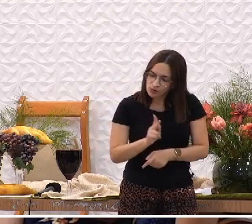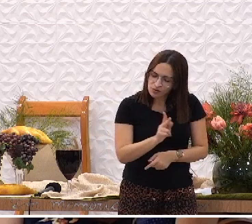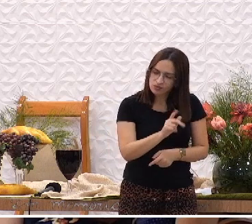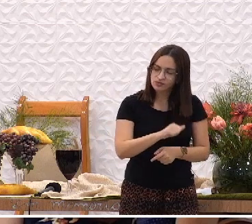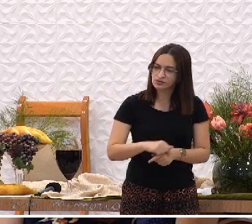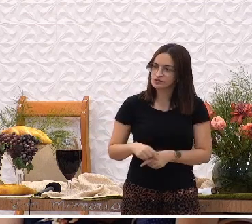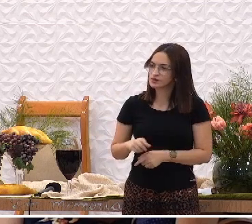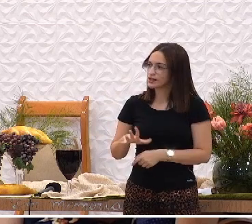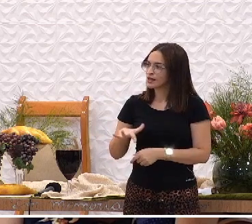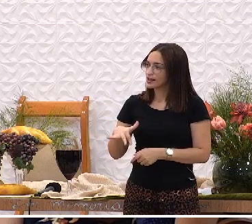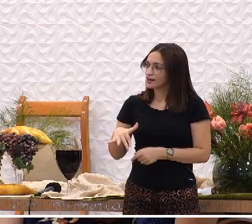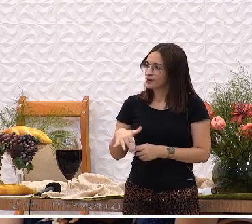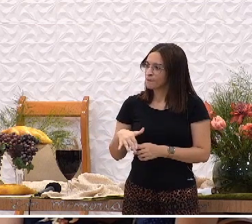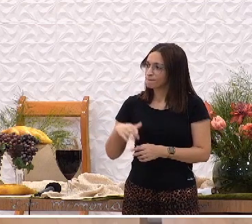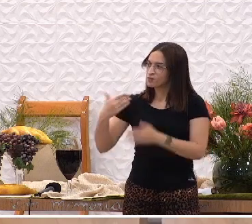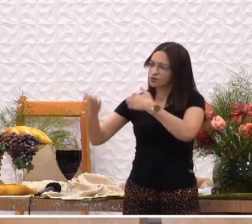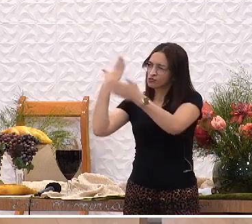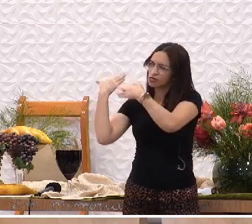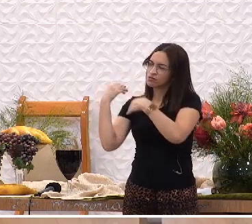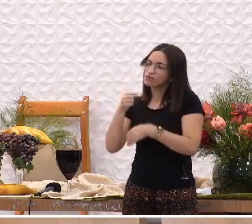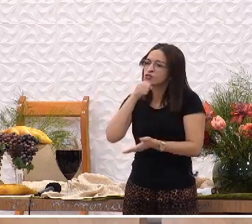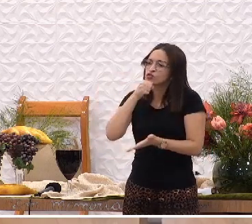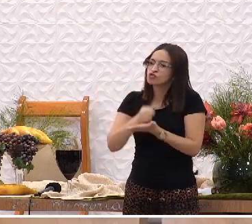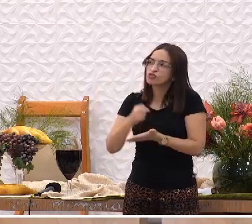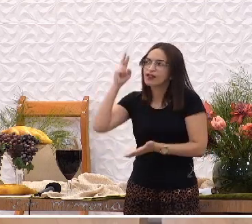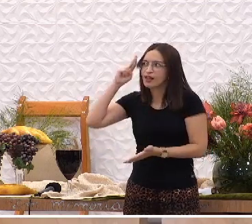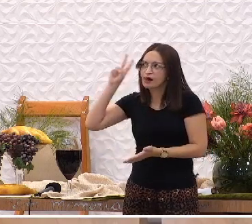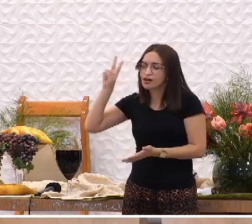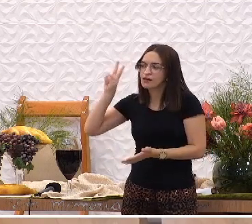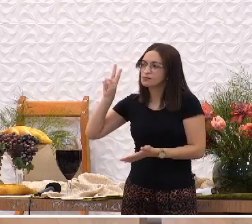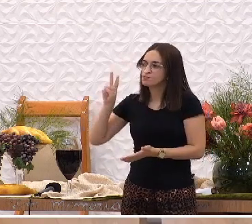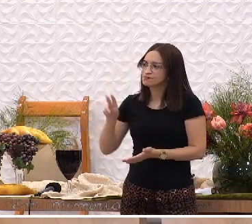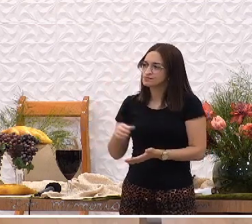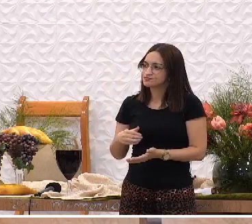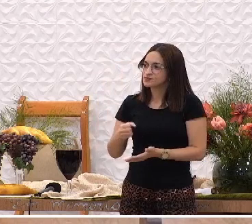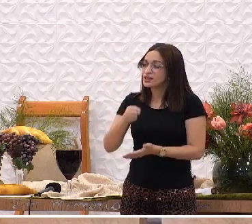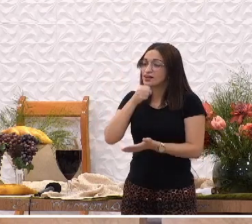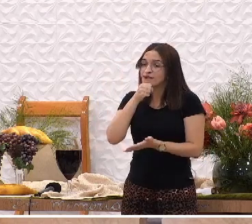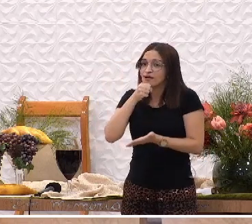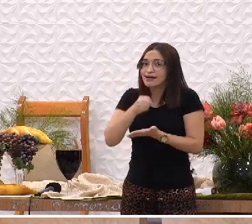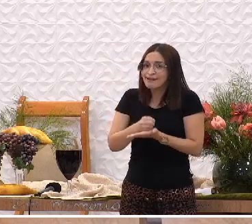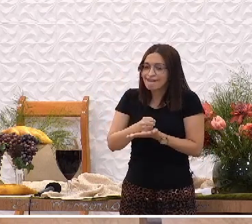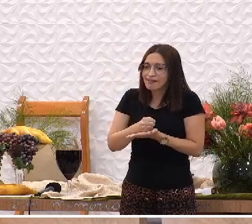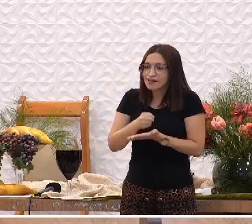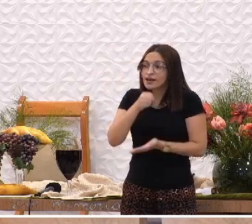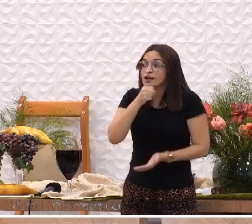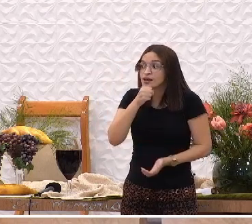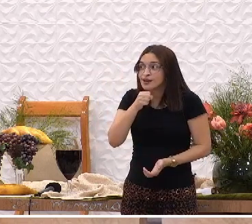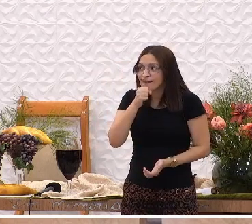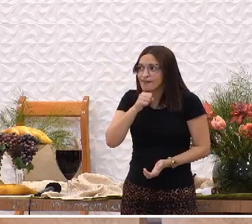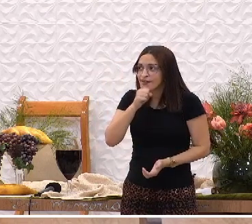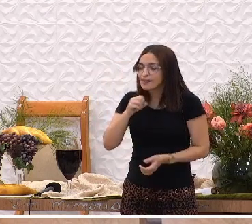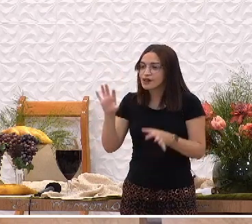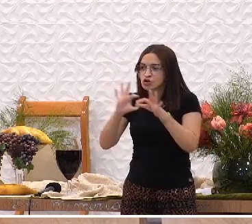a nova aliança em nada deve à antiga aliança. Ou seja, não existe nenhum aspecto sequer da